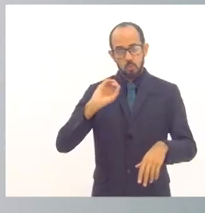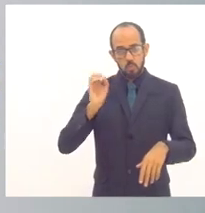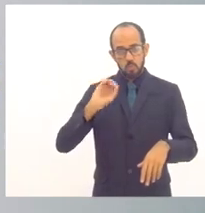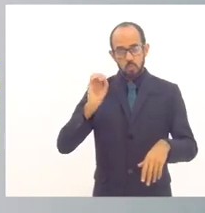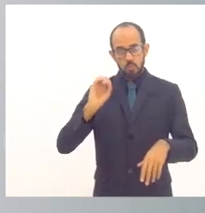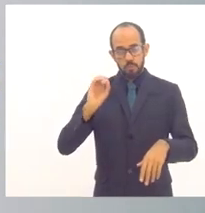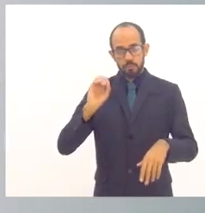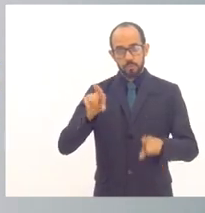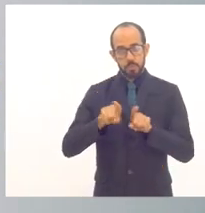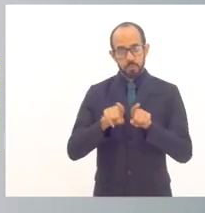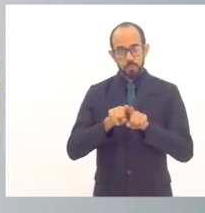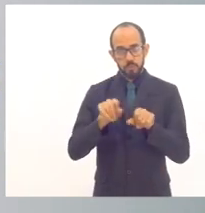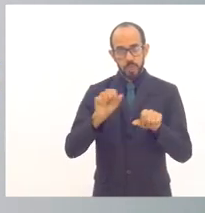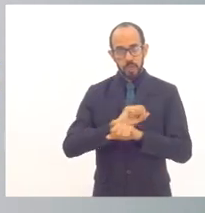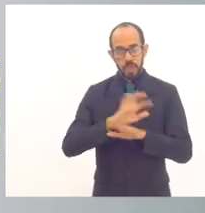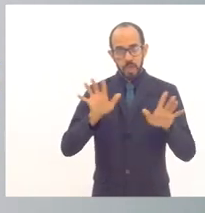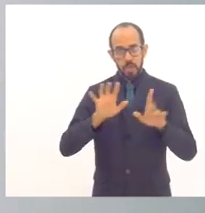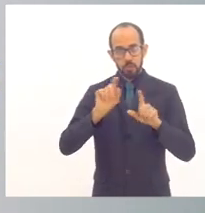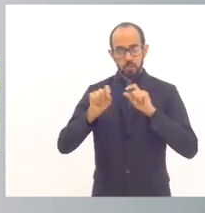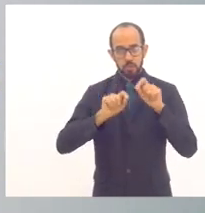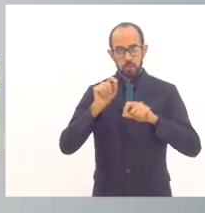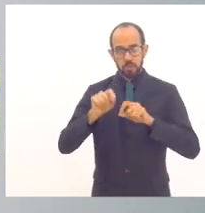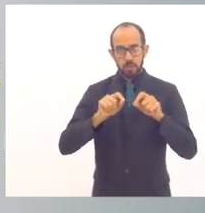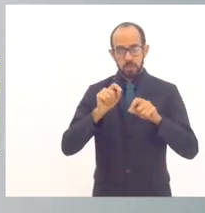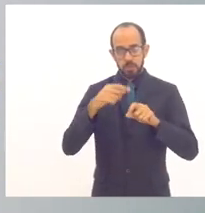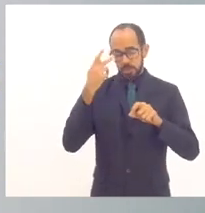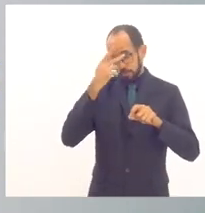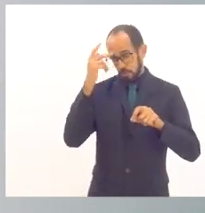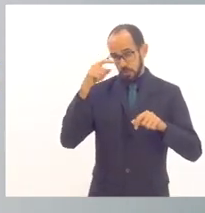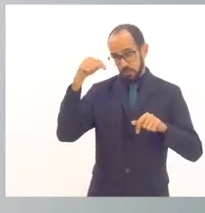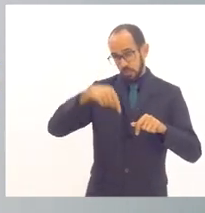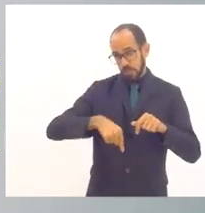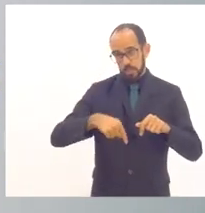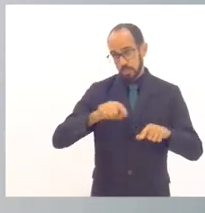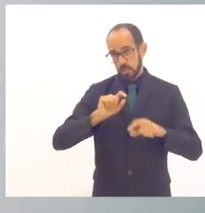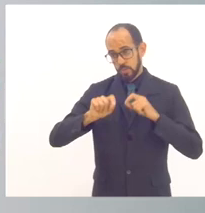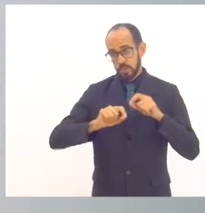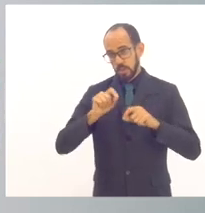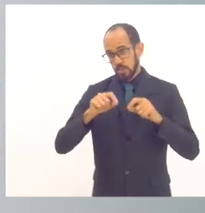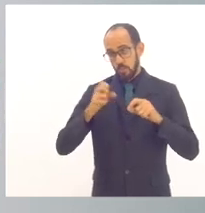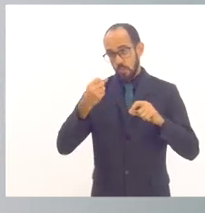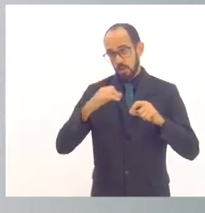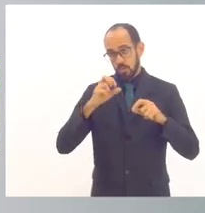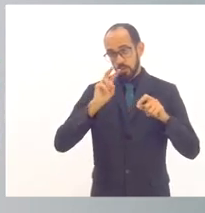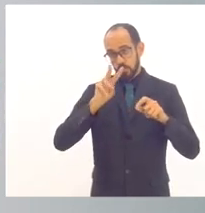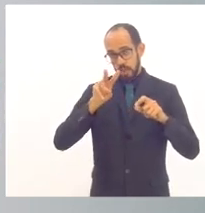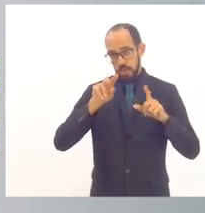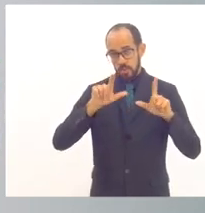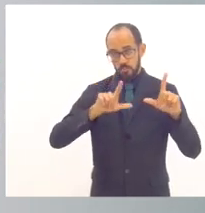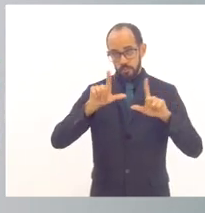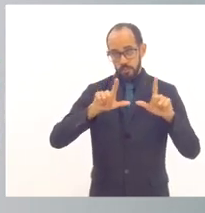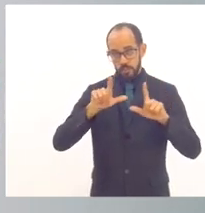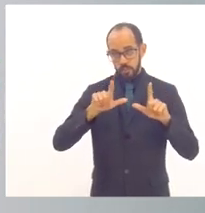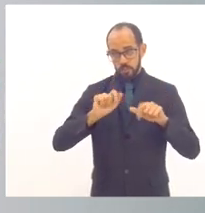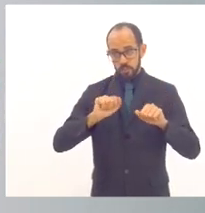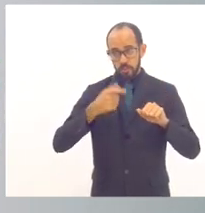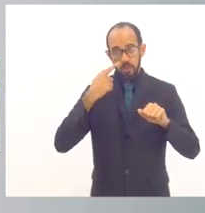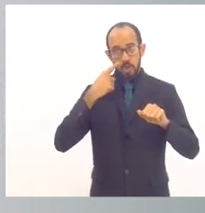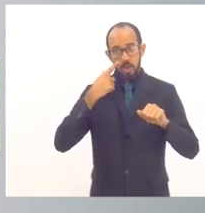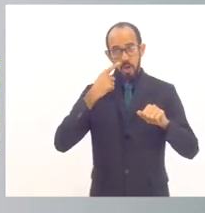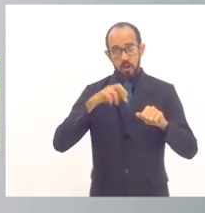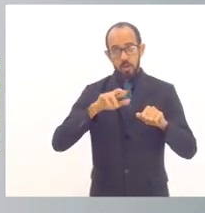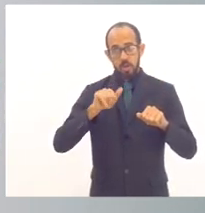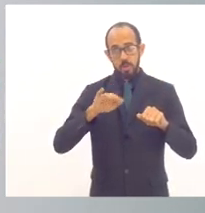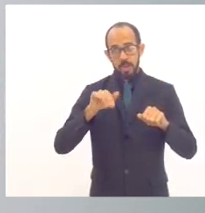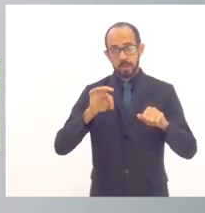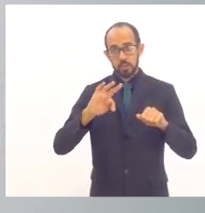E fica mais claro quando as pessoas que estão presentes ou aquelas que não estão, quando assistem um vídeo, que vê o pré-candidato mestre Robertinho presente